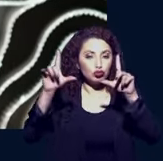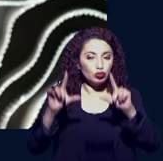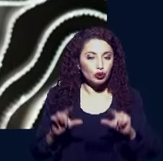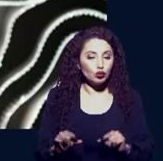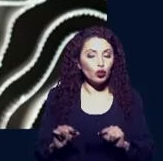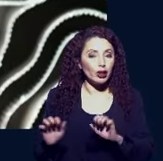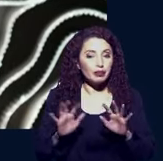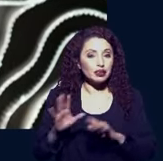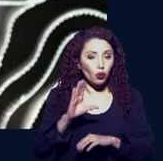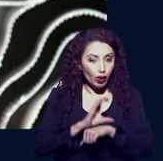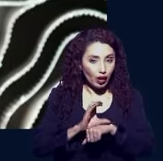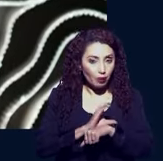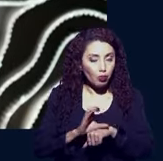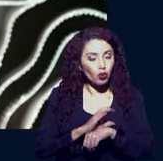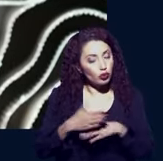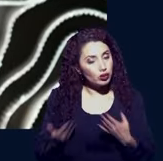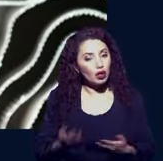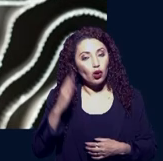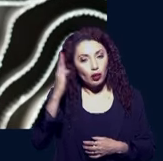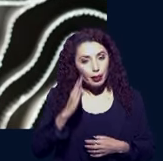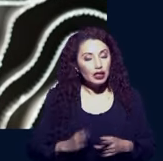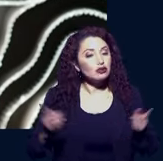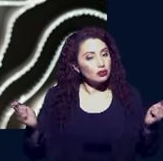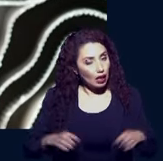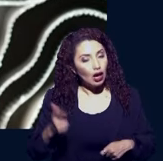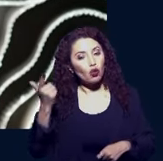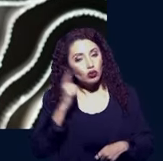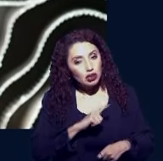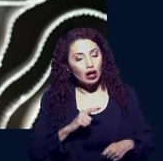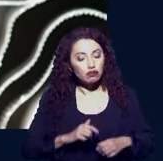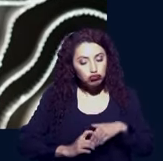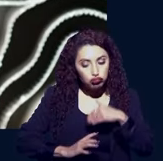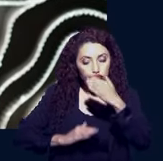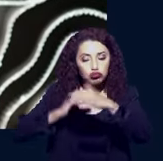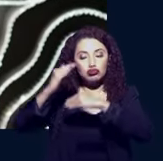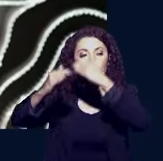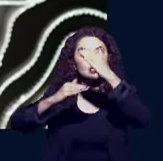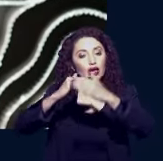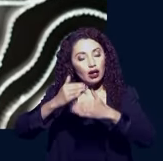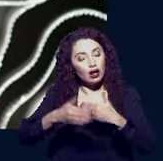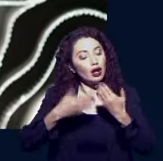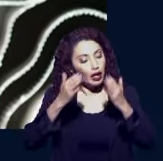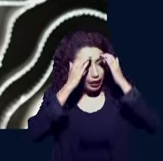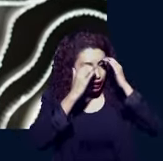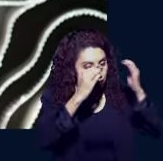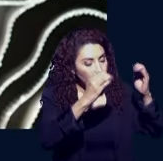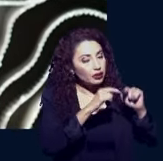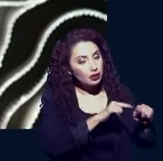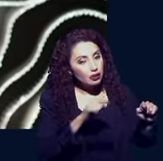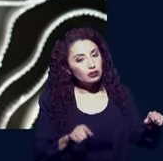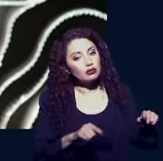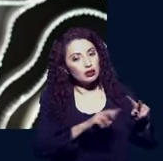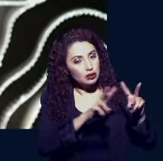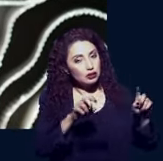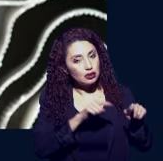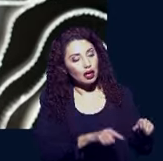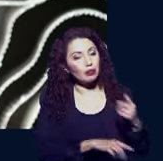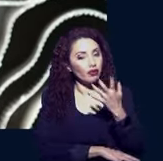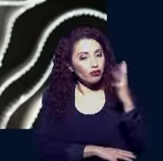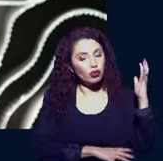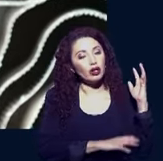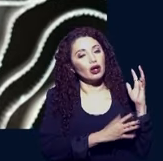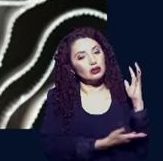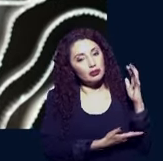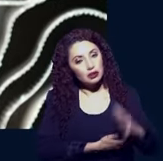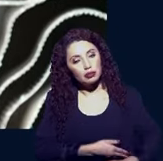potencial enorme de crescer atendendo essas demandas eh mais qualificadas né porque a gente tem isso de alguma maneira eh eh embutido na